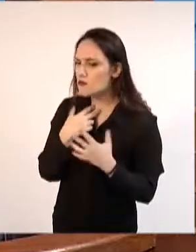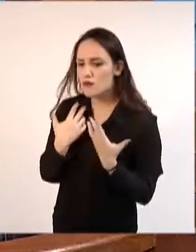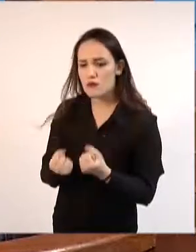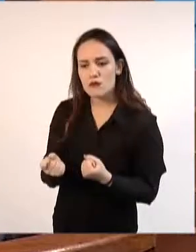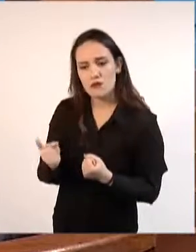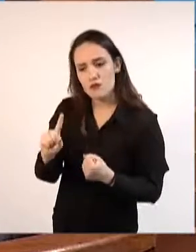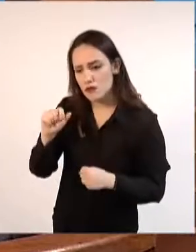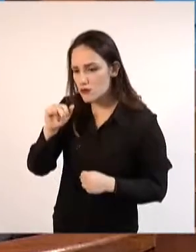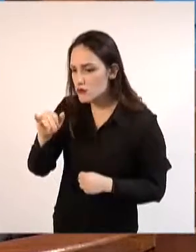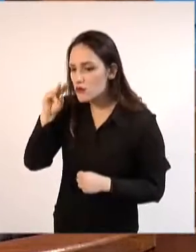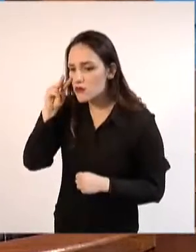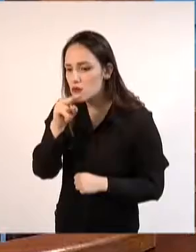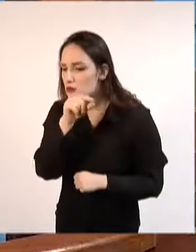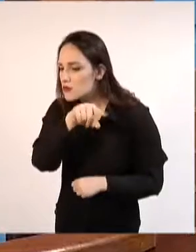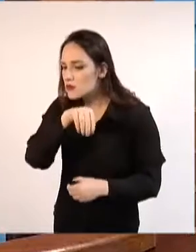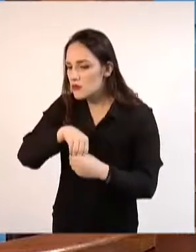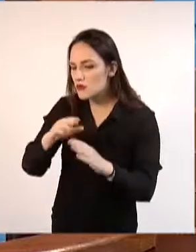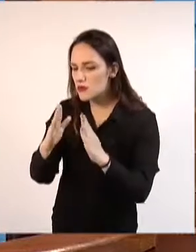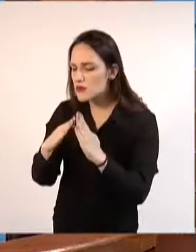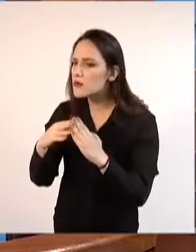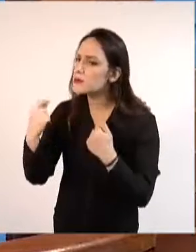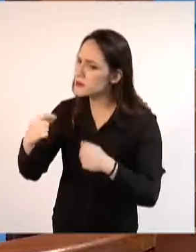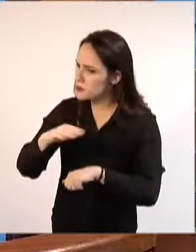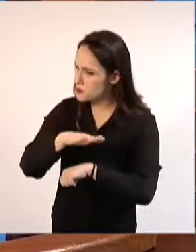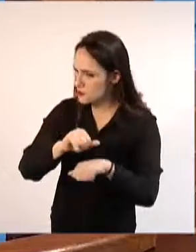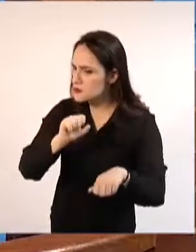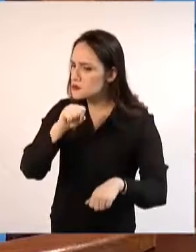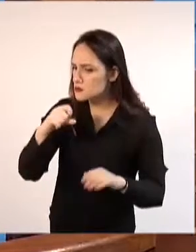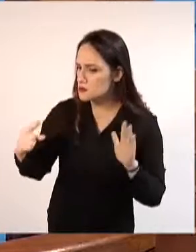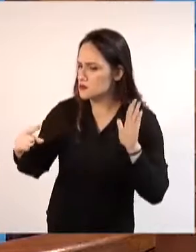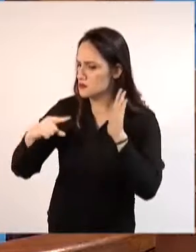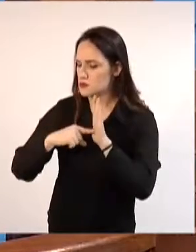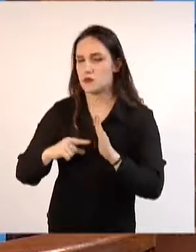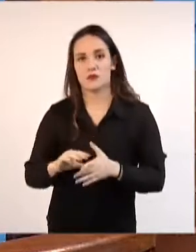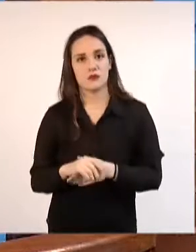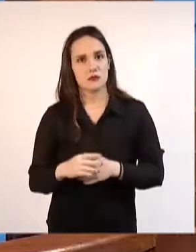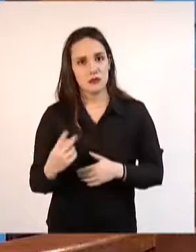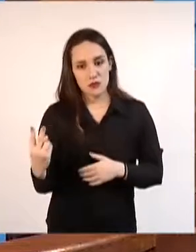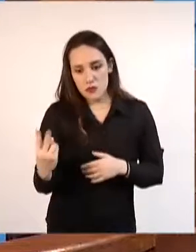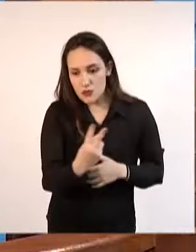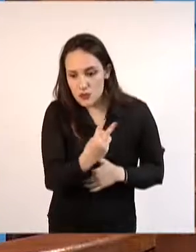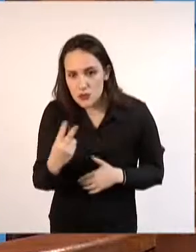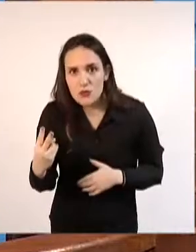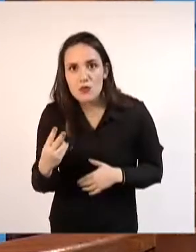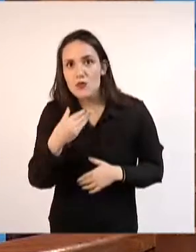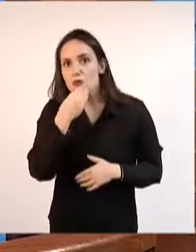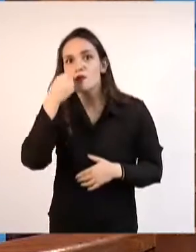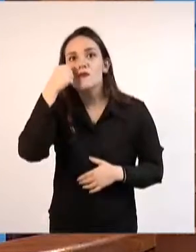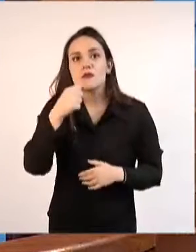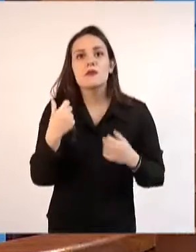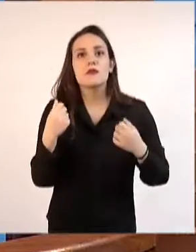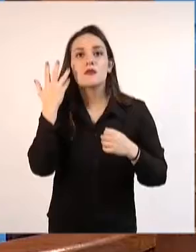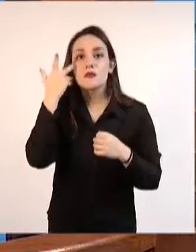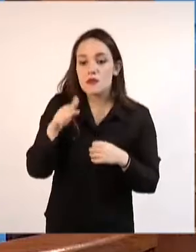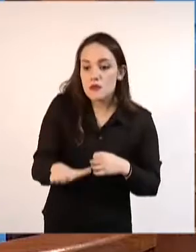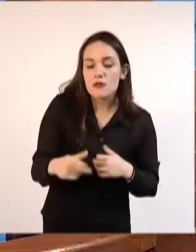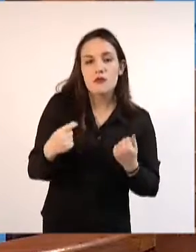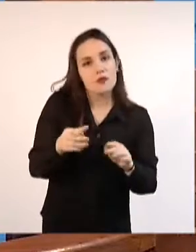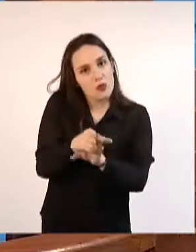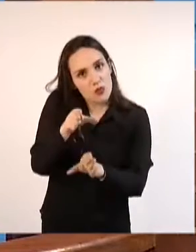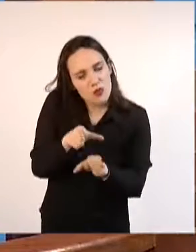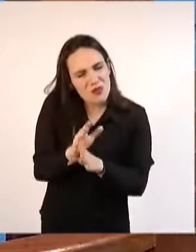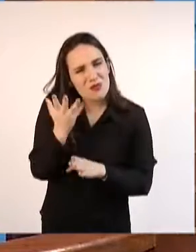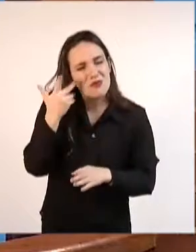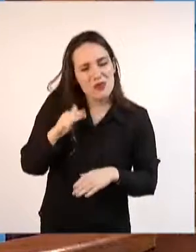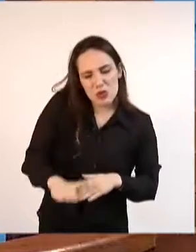de casa, elas possam tomar alguma providência. Porque a violência contra a mulher começa nos